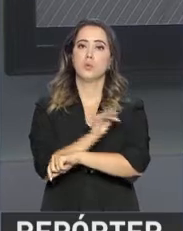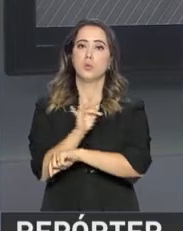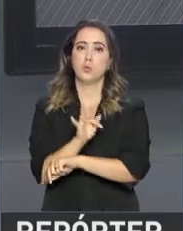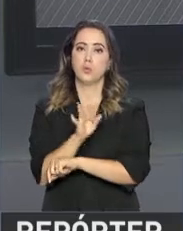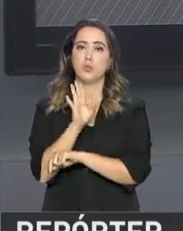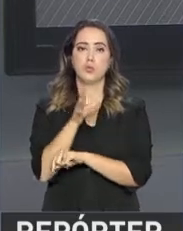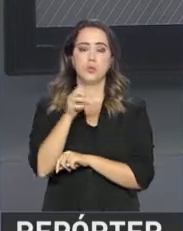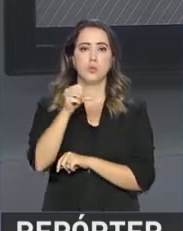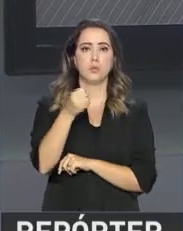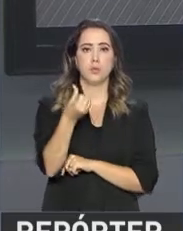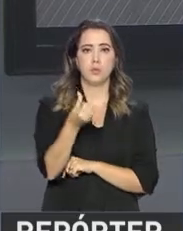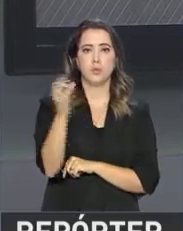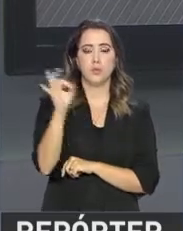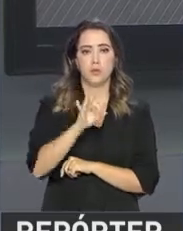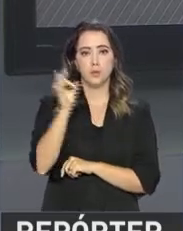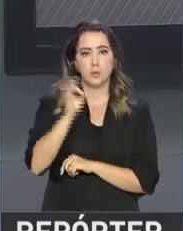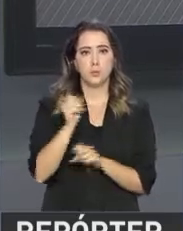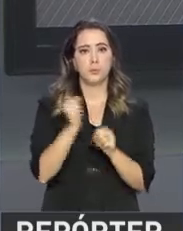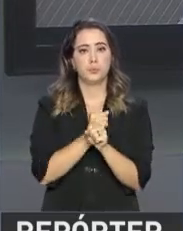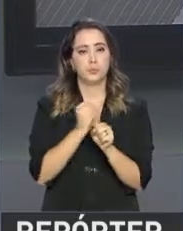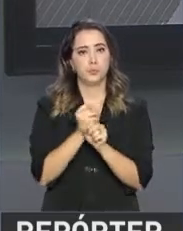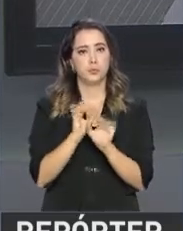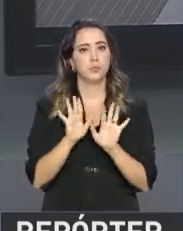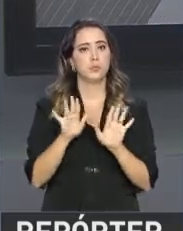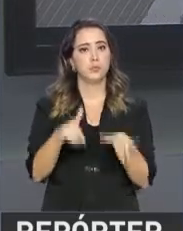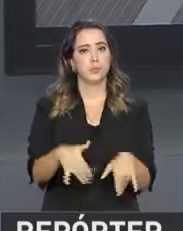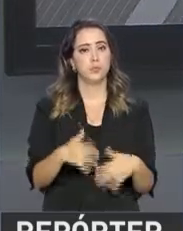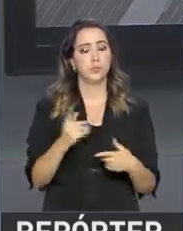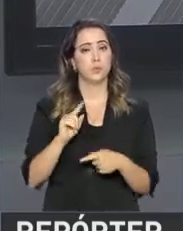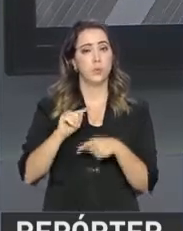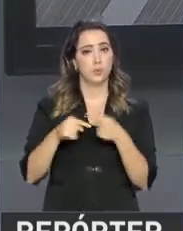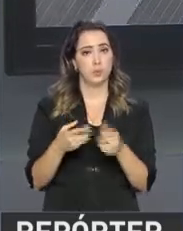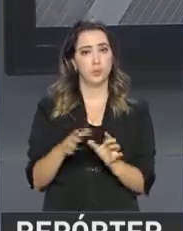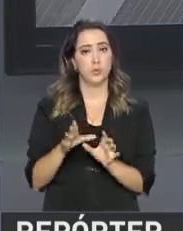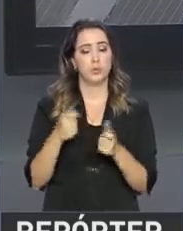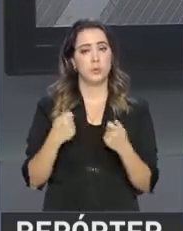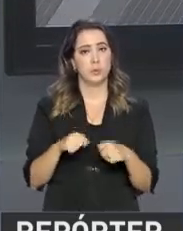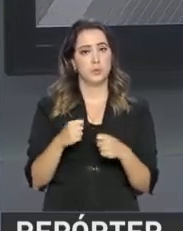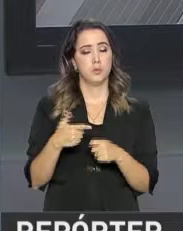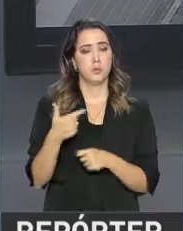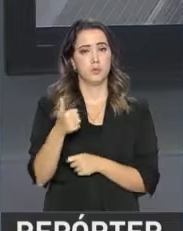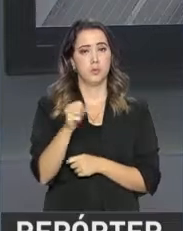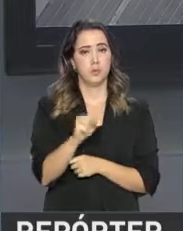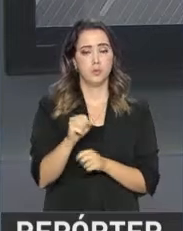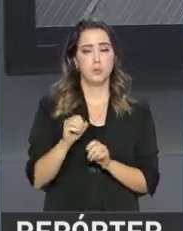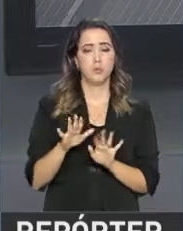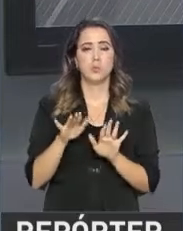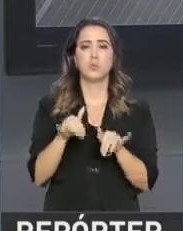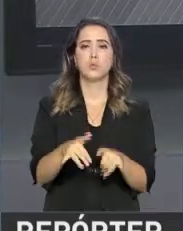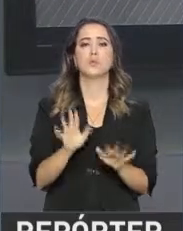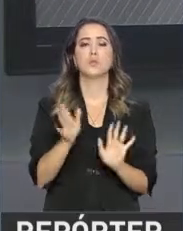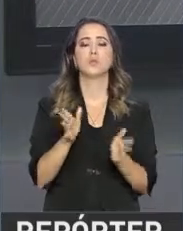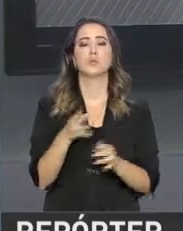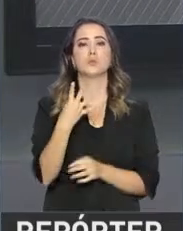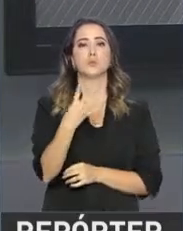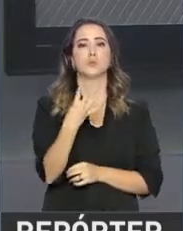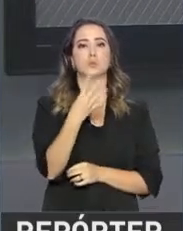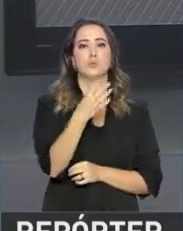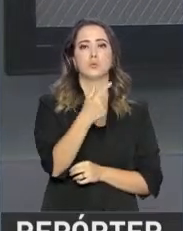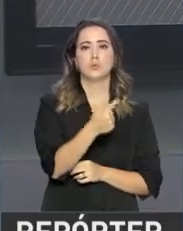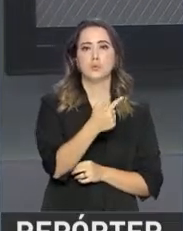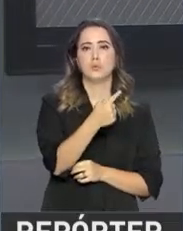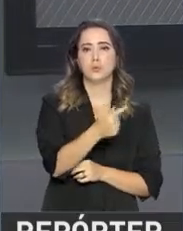de 96% das obras finalizadas e o restante deve ser entregue ainda em 2018. Com